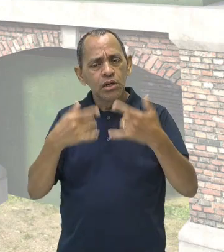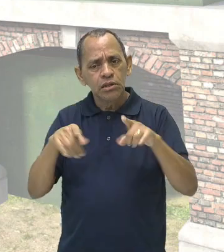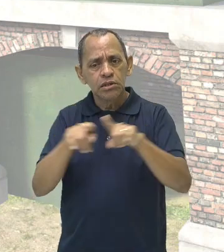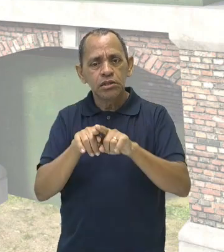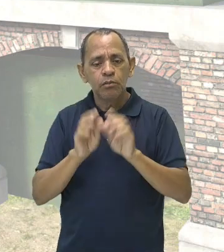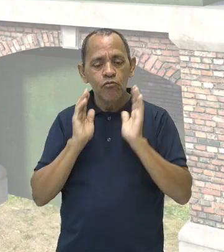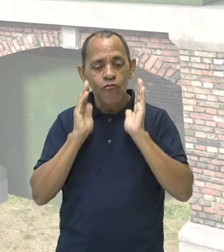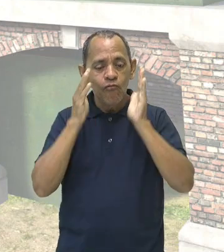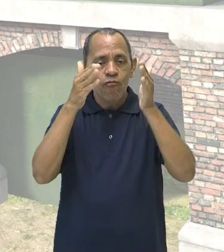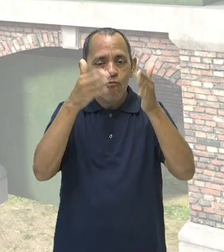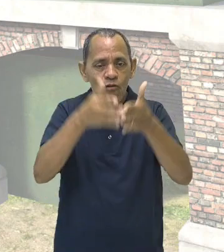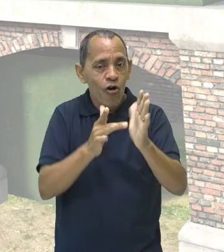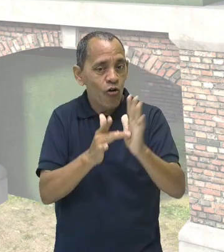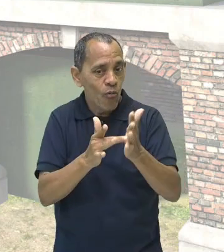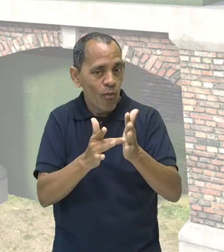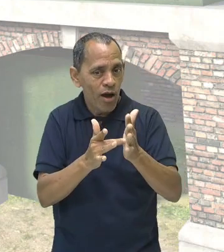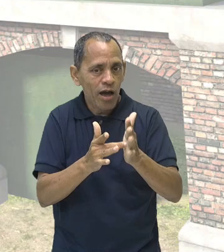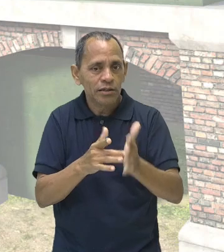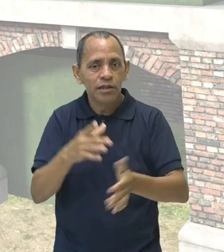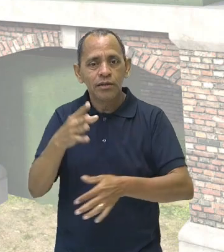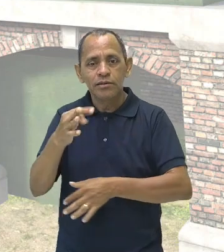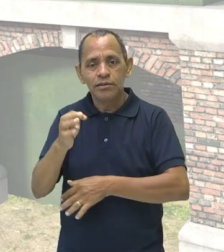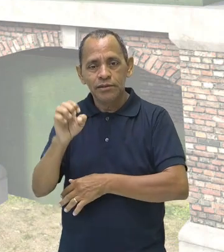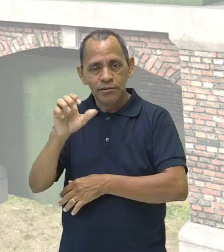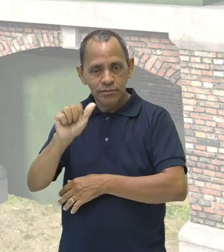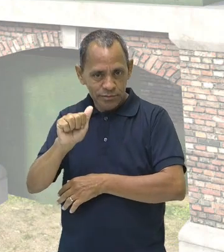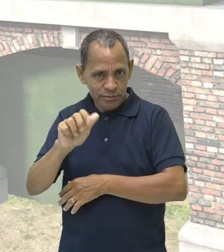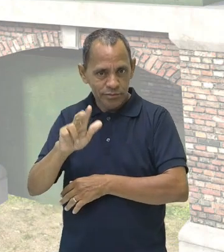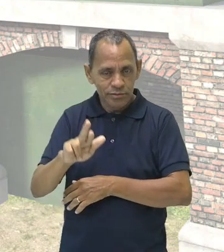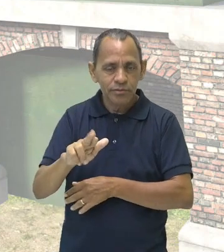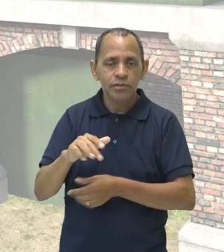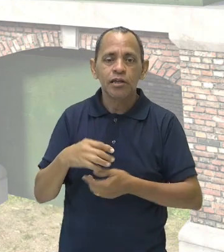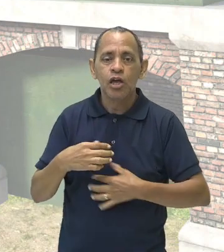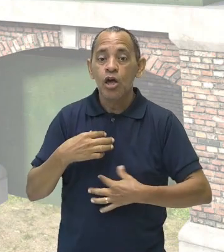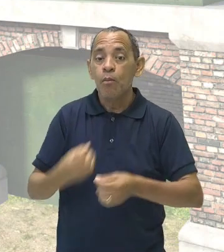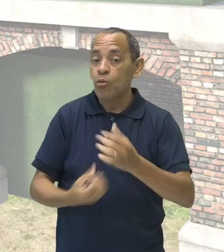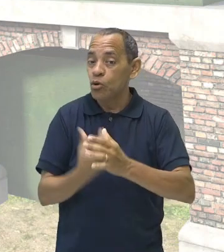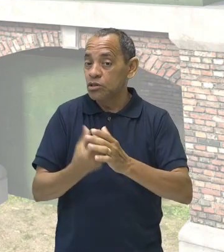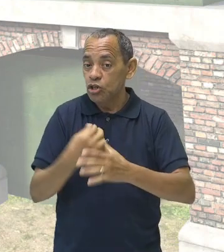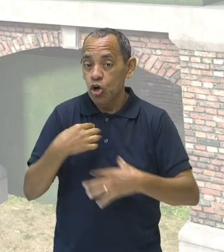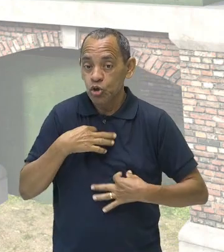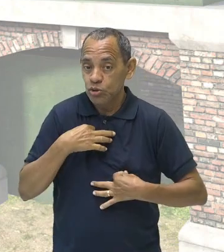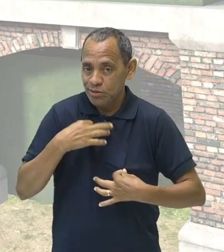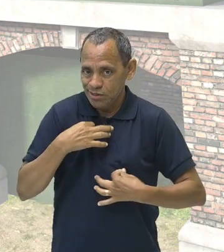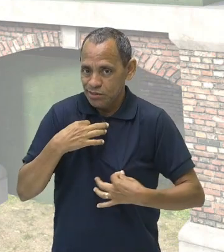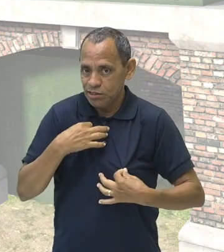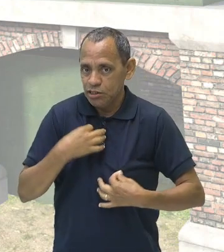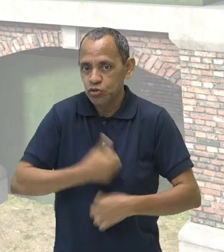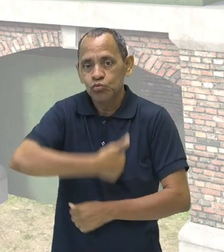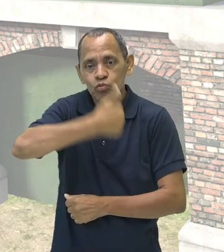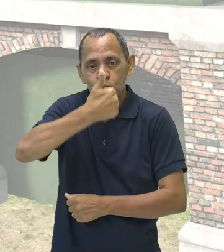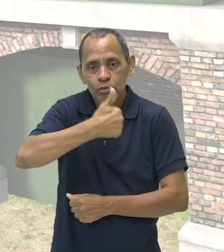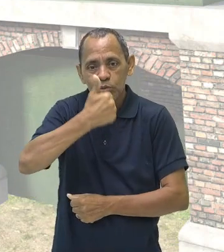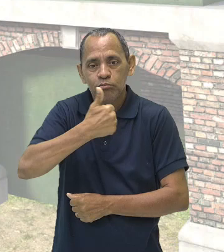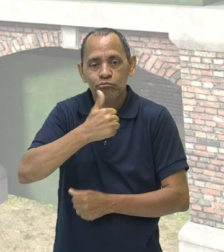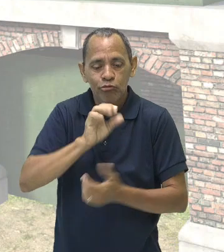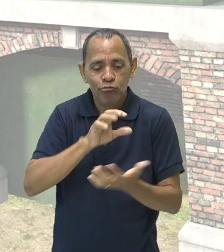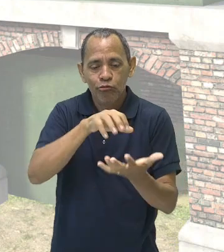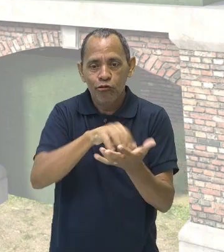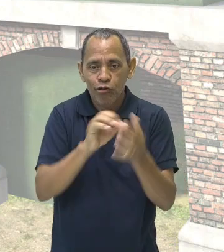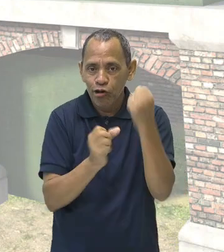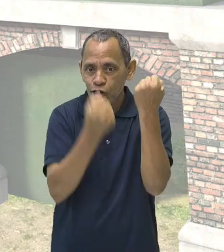para máquinas de fiar, para a produção de tecidos, porque essa foi a primeira indústria a